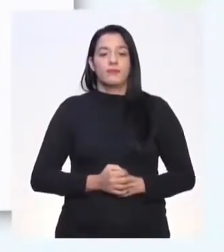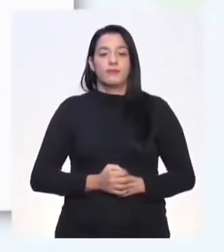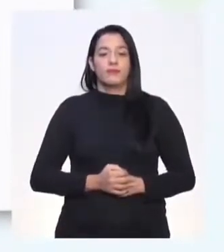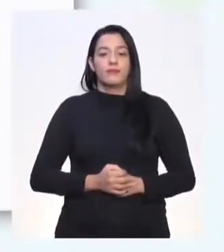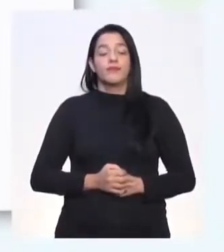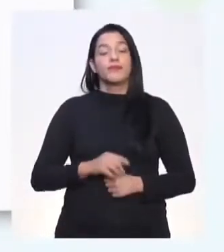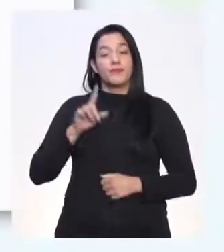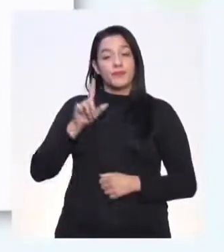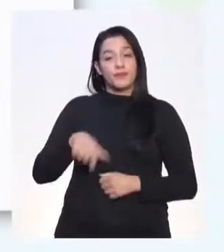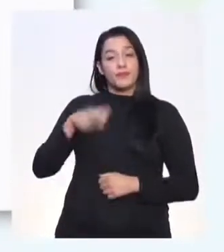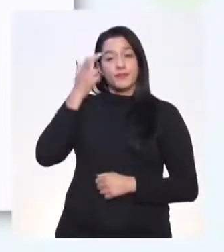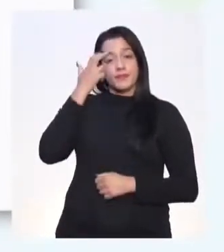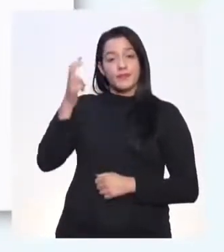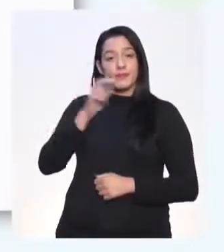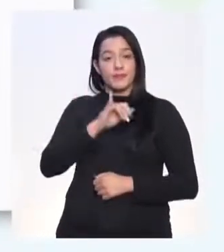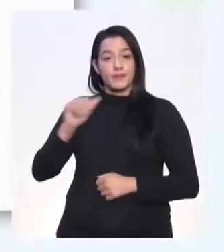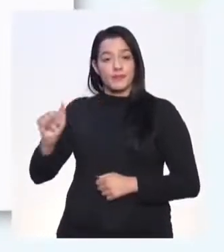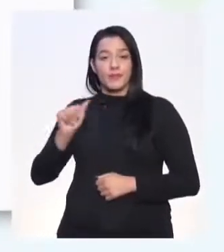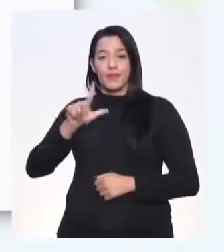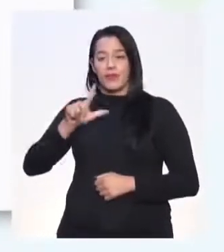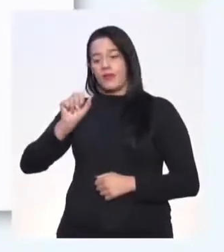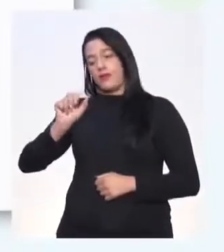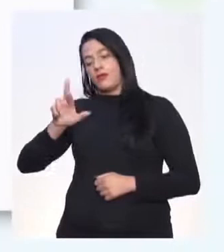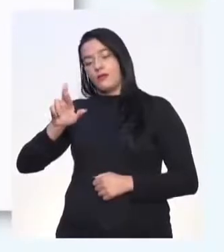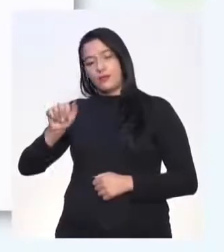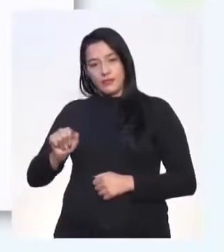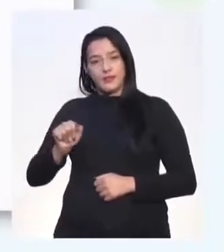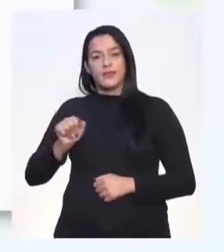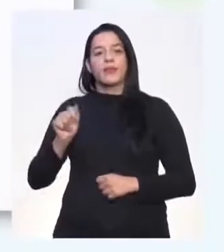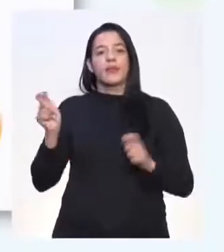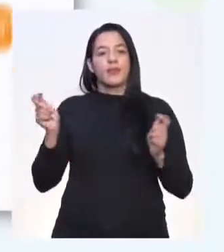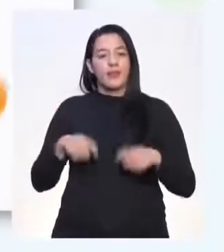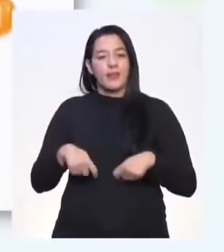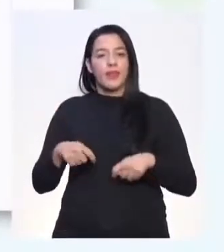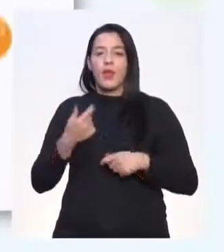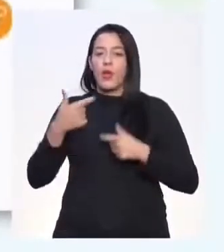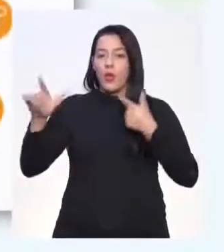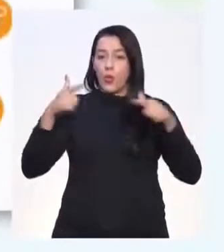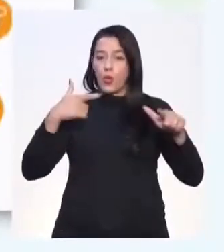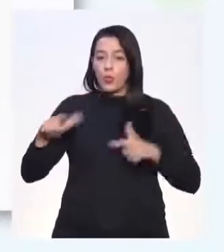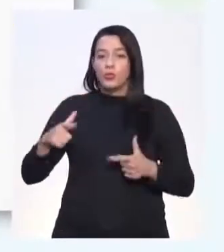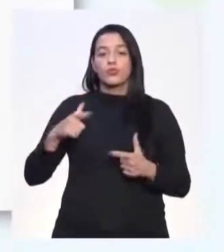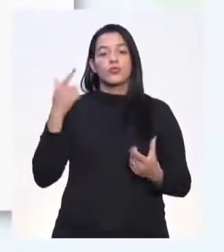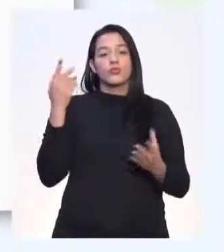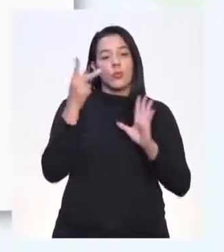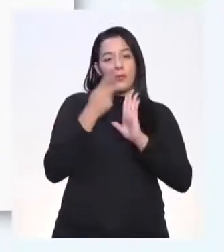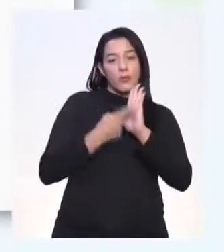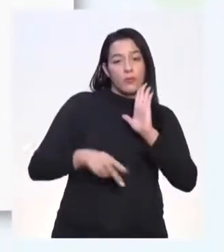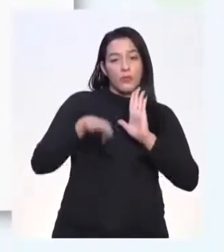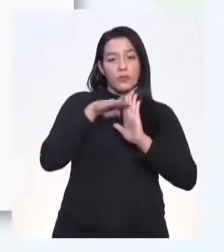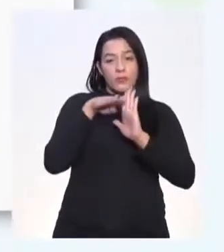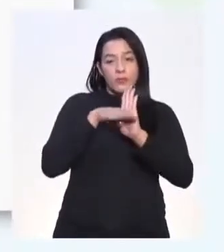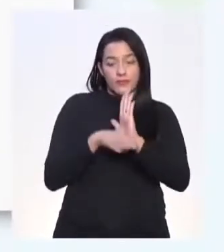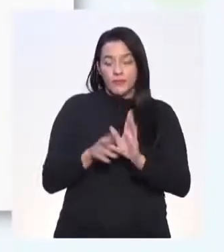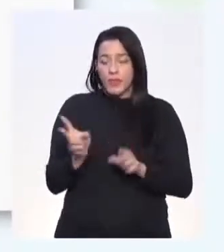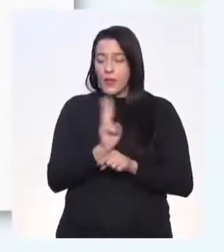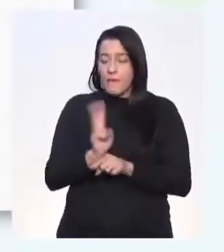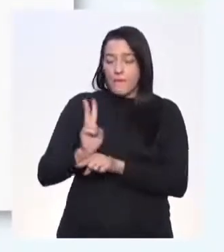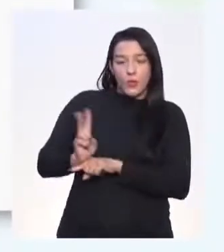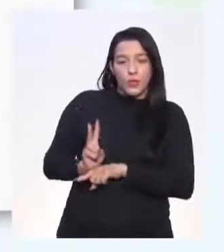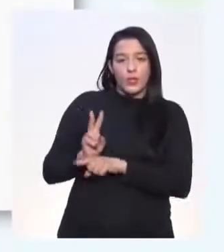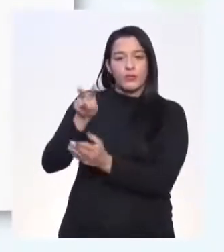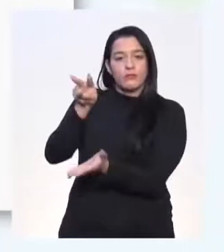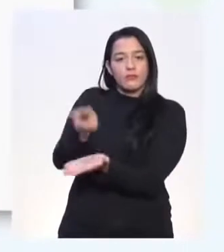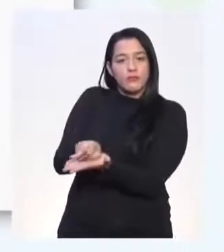A inteligência artificial da Laura é capaz ainda de gerenciar protocolos assistenciais e monitorar processos